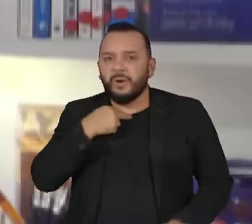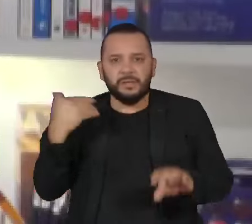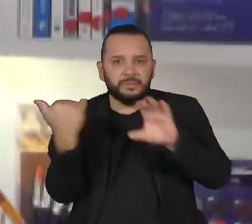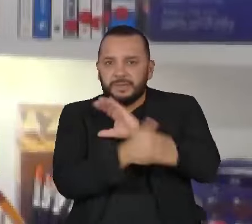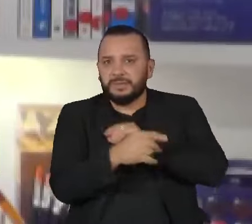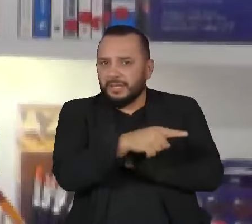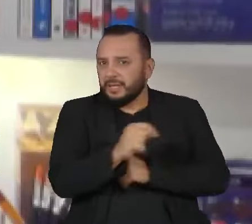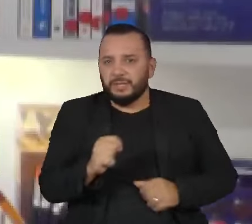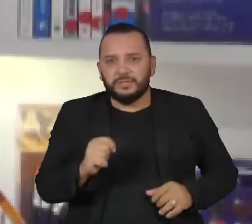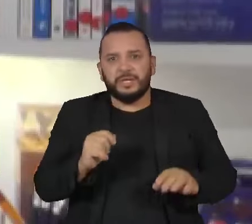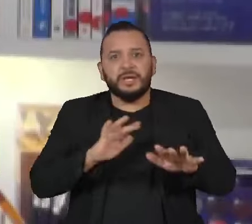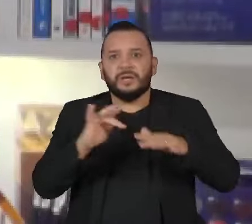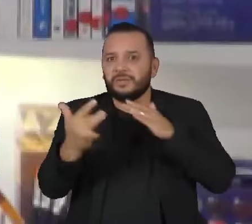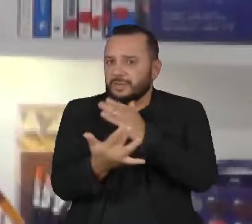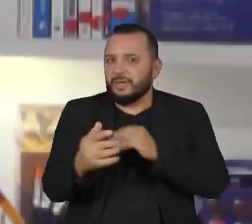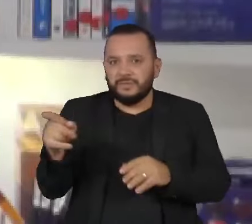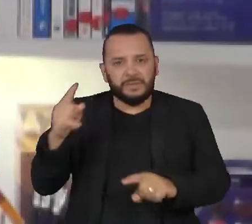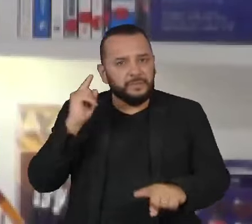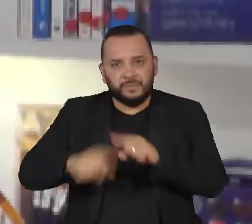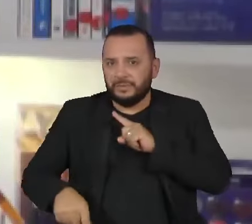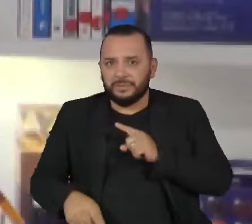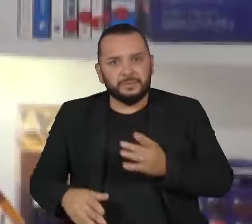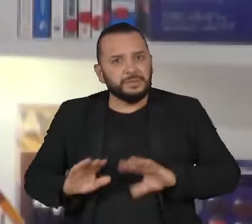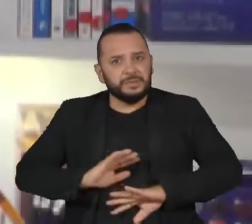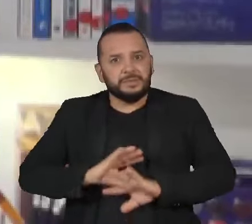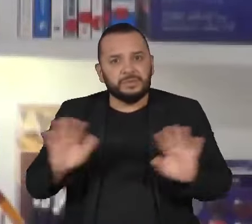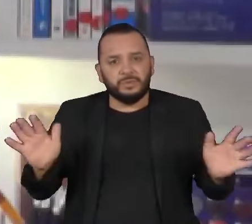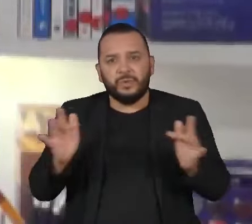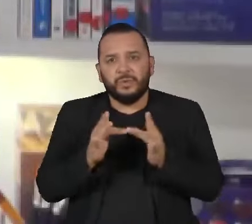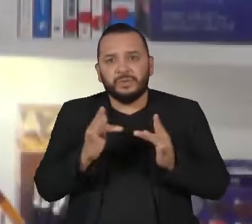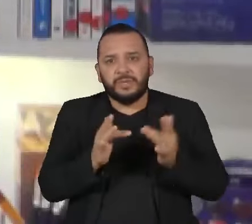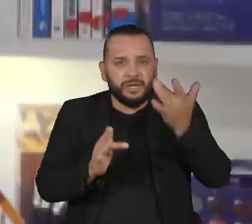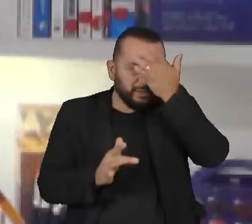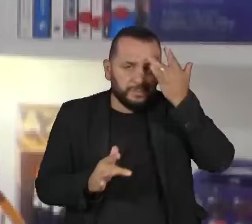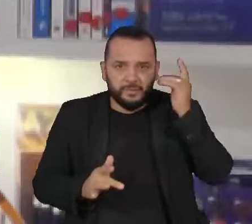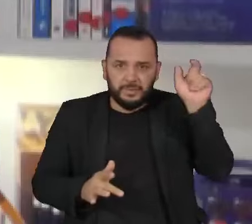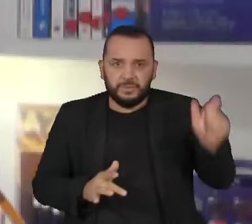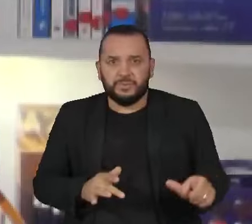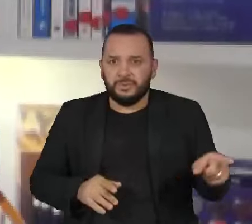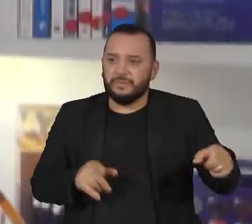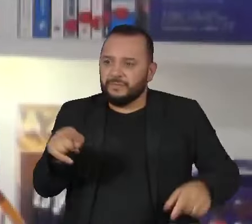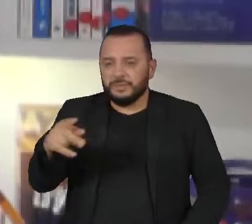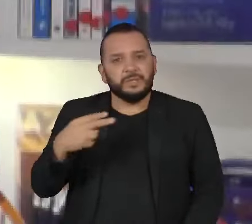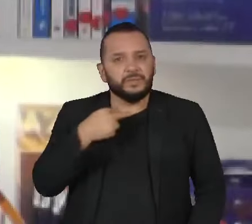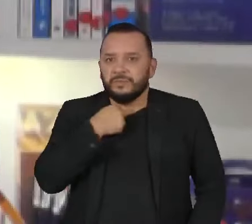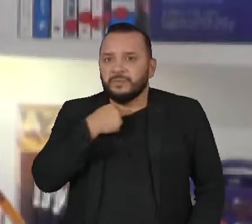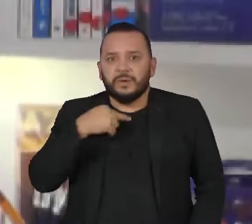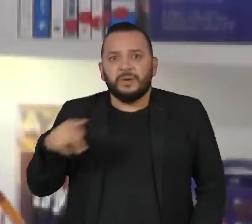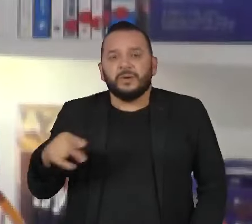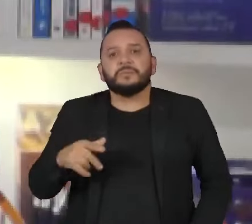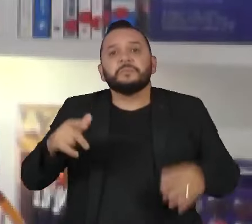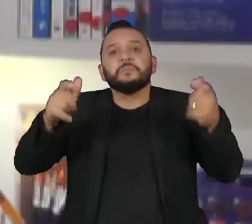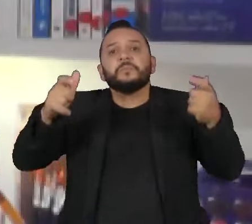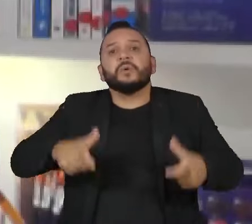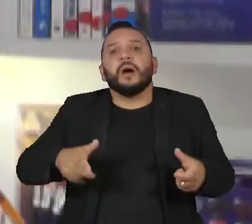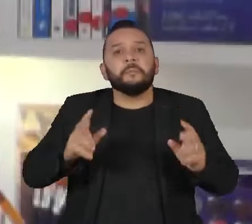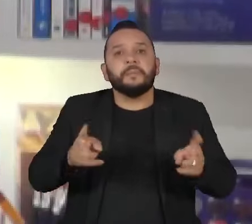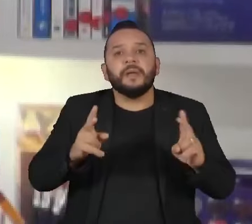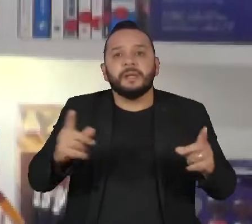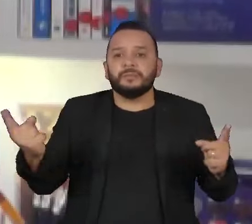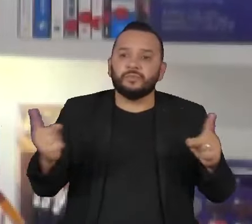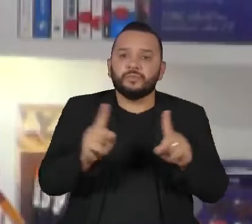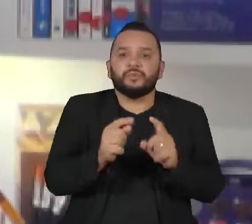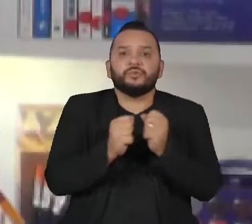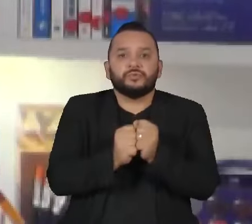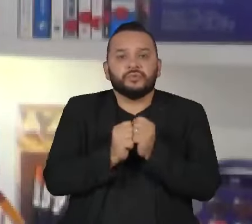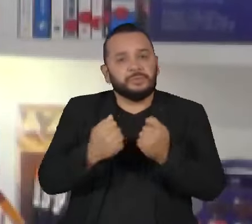mensagem por nenhuma rede social, você está proibido de qualquer tipo de contato, você não pode estar no mesmo local,